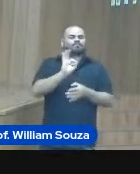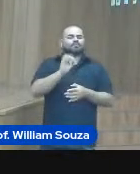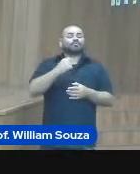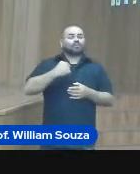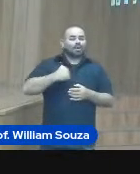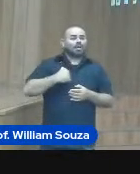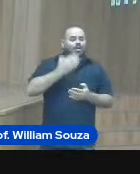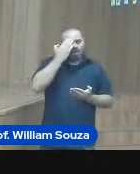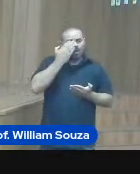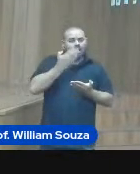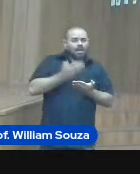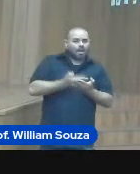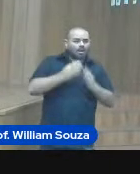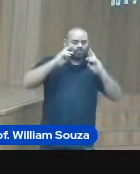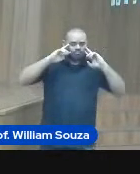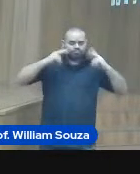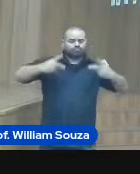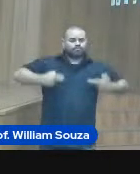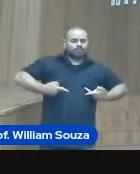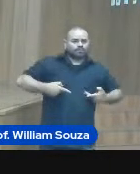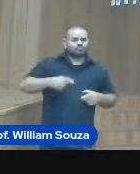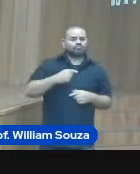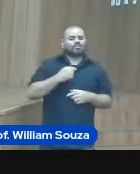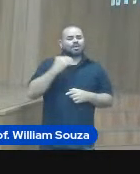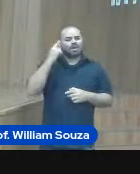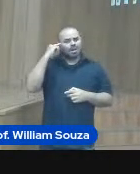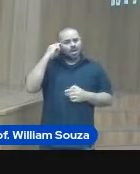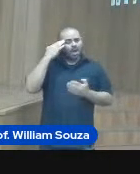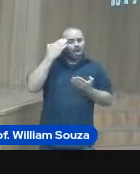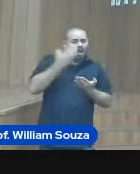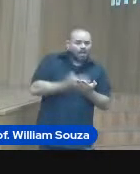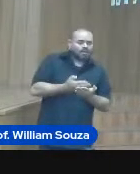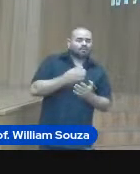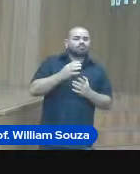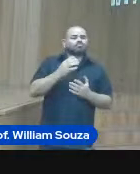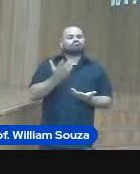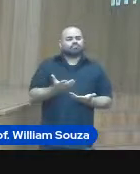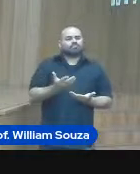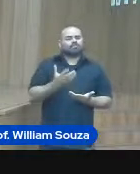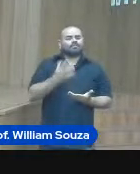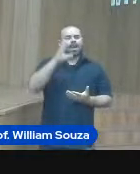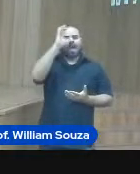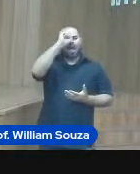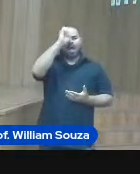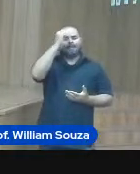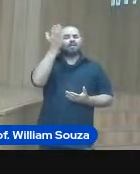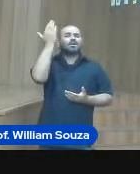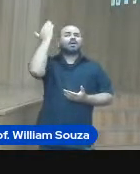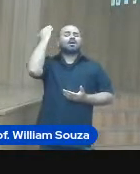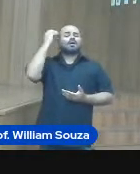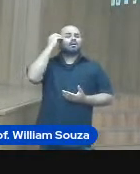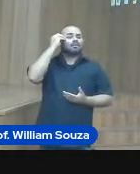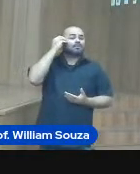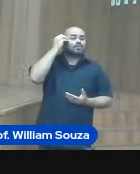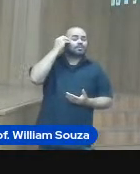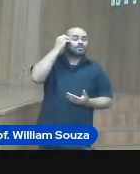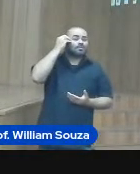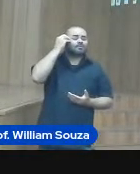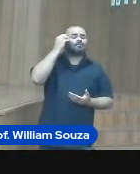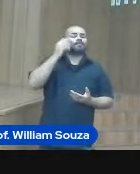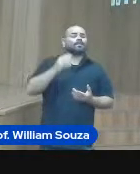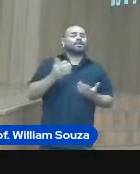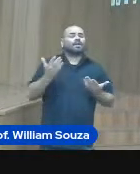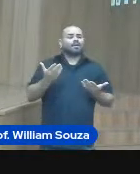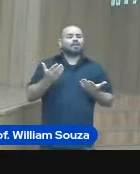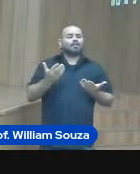no nosso poder de aprendermos com o passado e nos reposicionarmos em favor de um